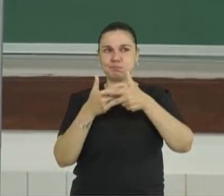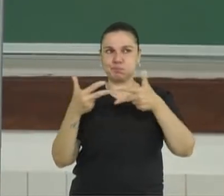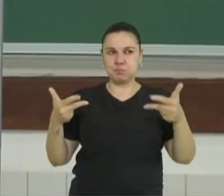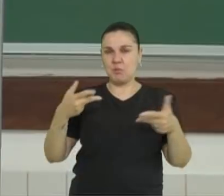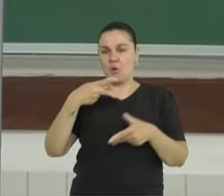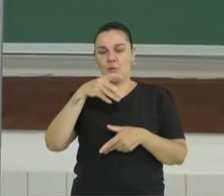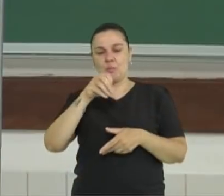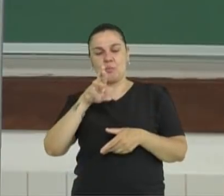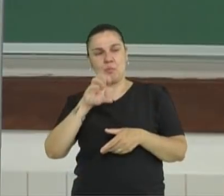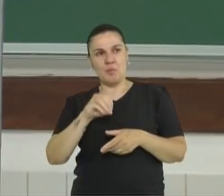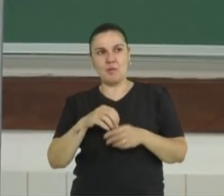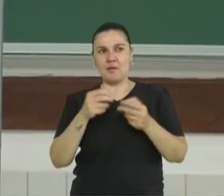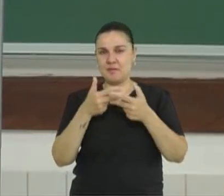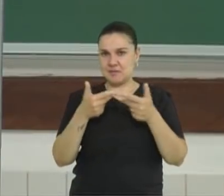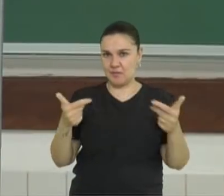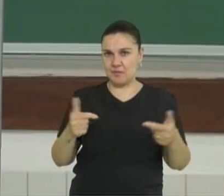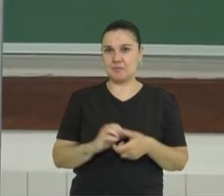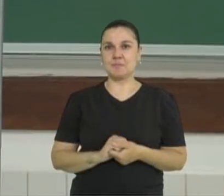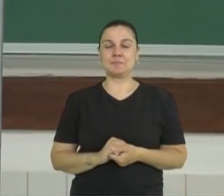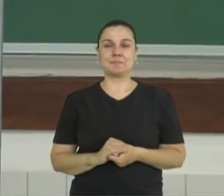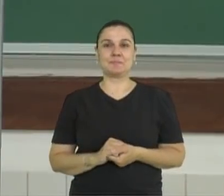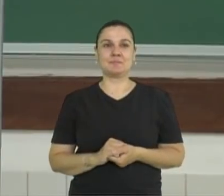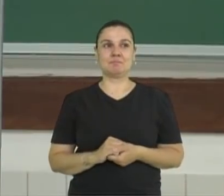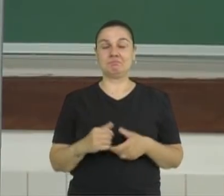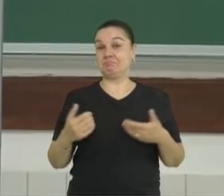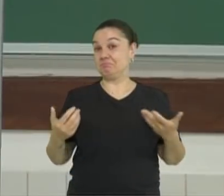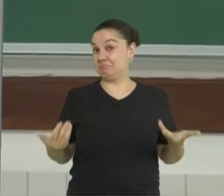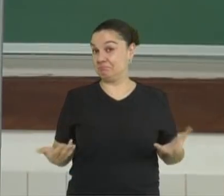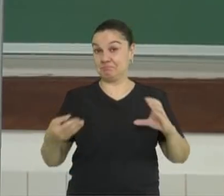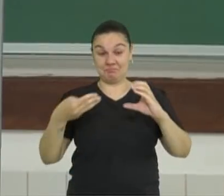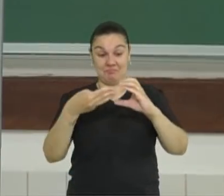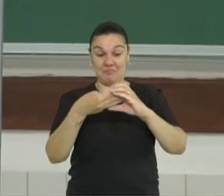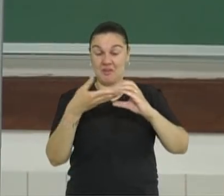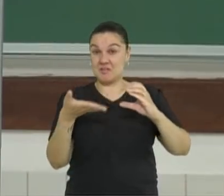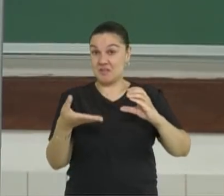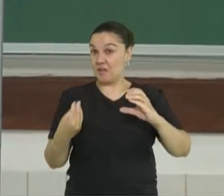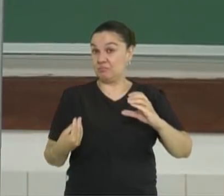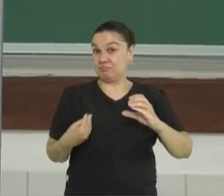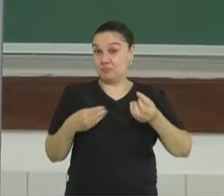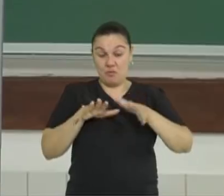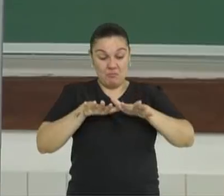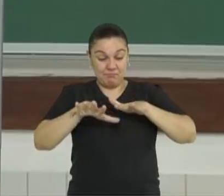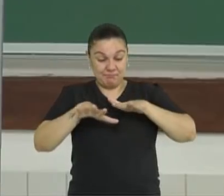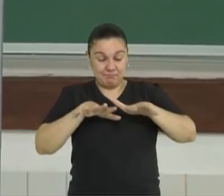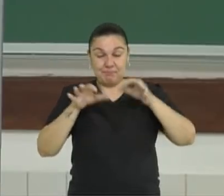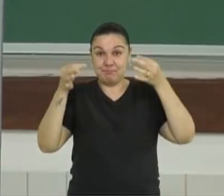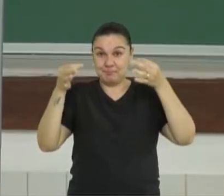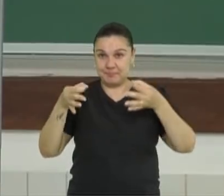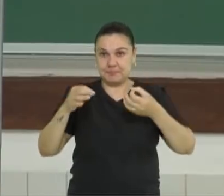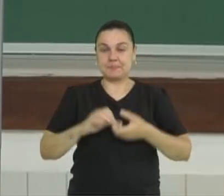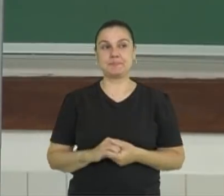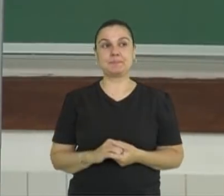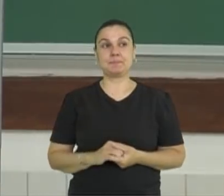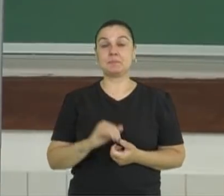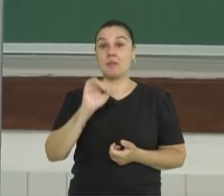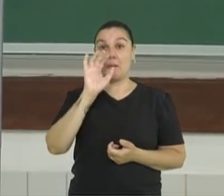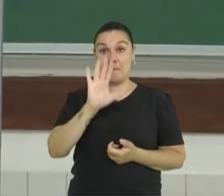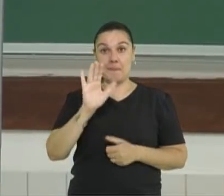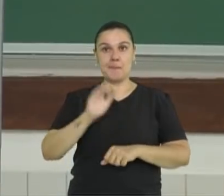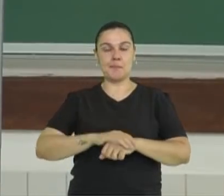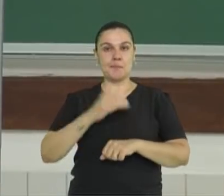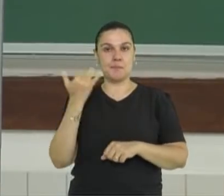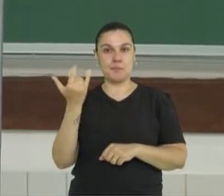os poros, sem o nucleoplasma, a célula, o núcleo não ia funcionar da mesma maneira, com certeza. Só que o